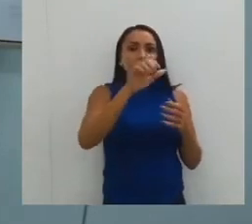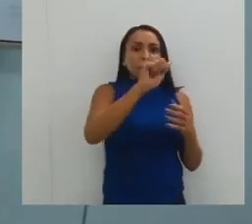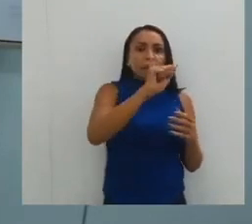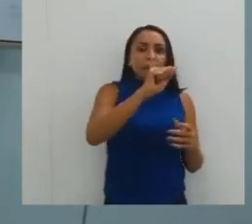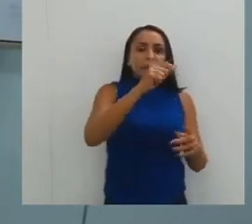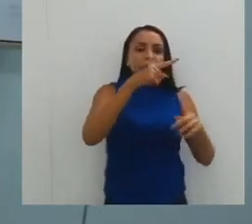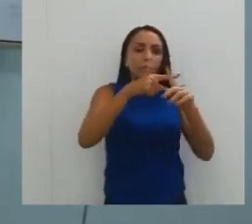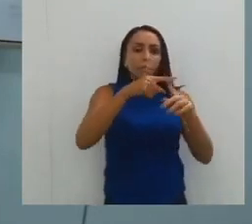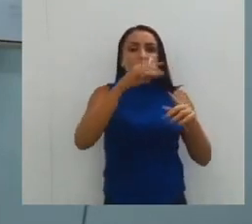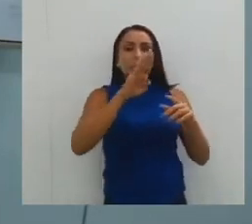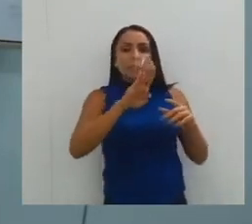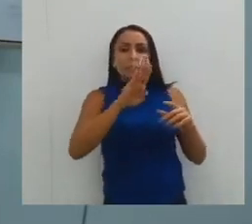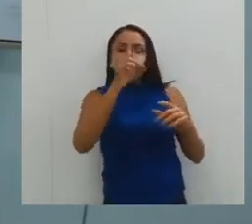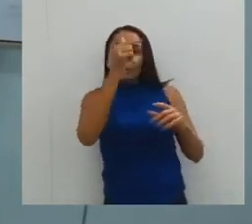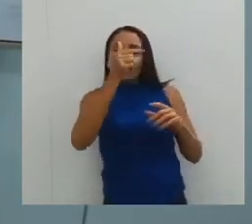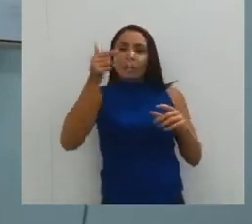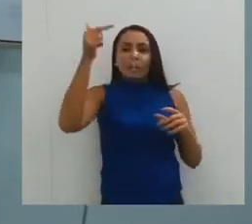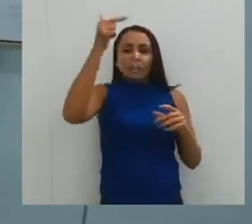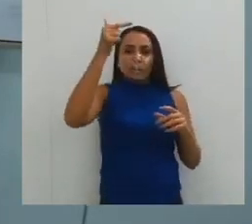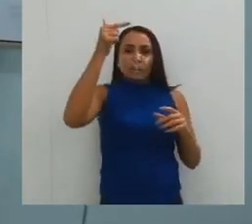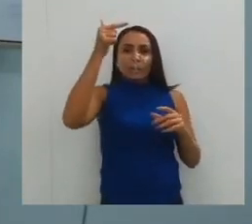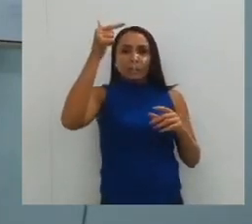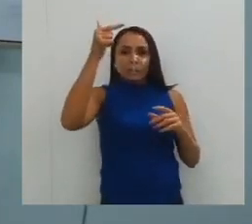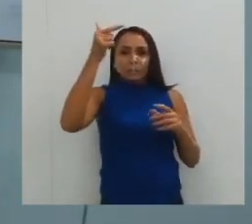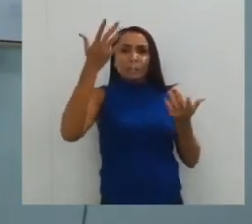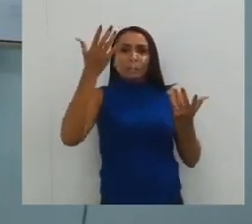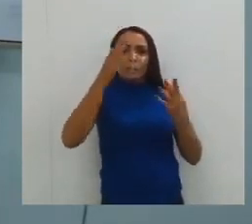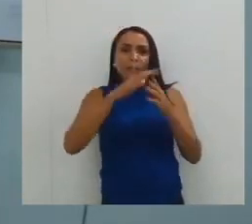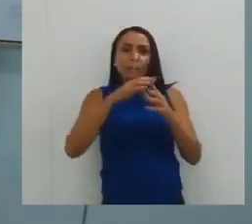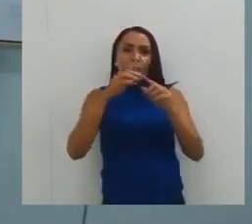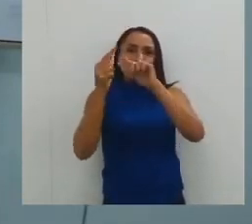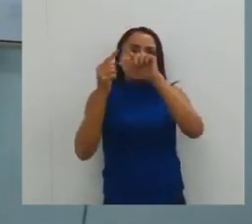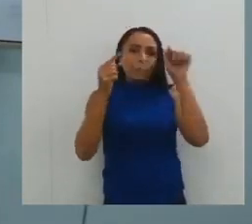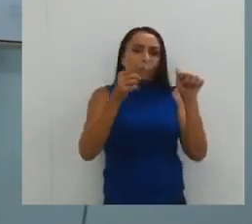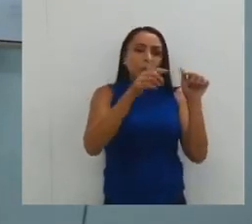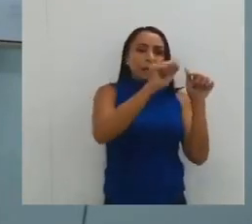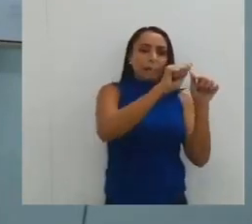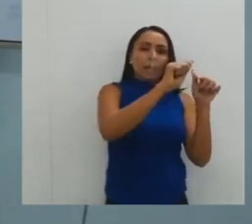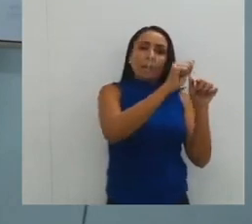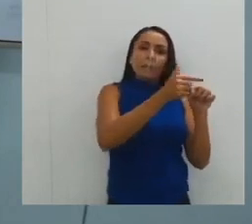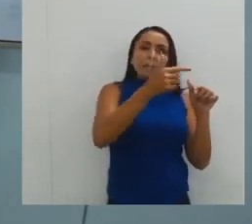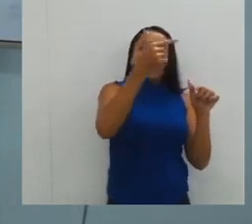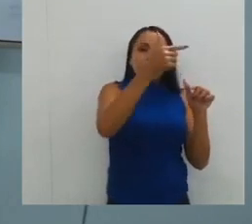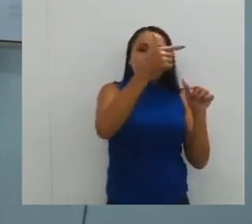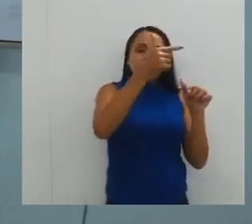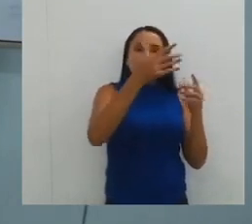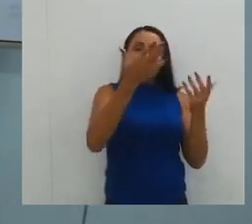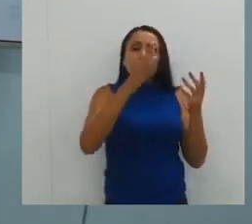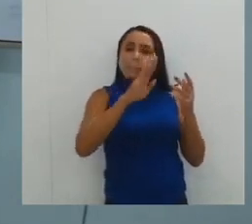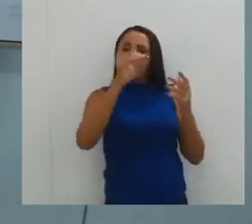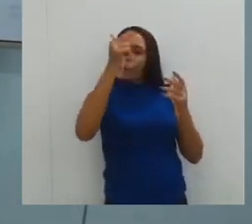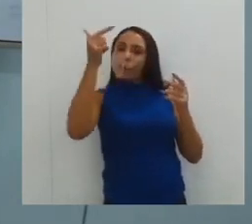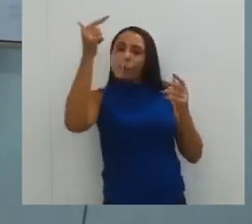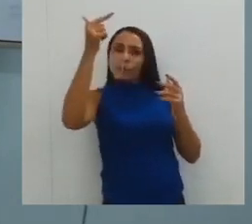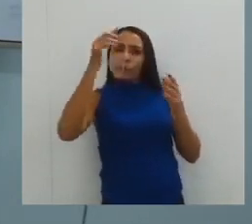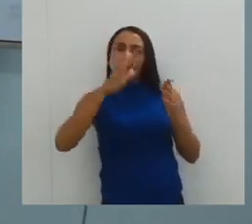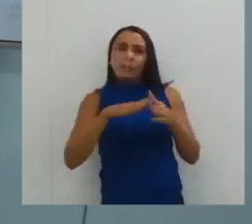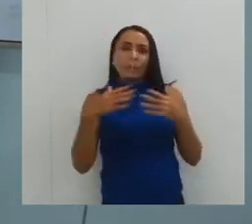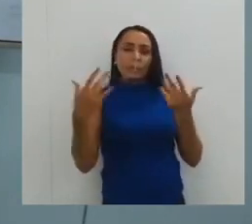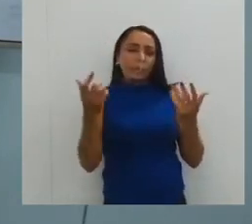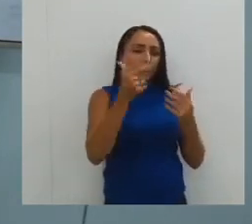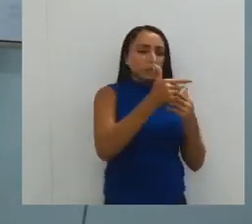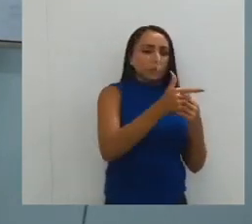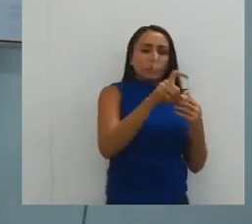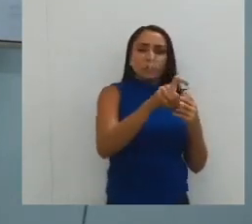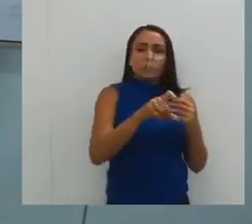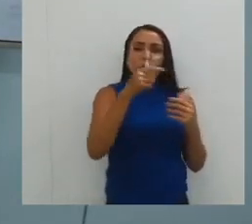ao quadrado, o quadrado cai no primeiro, o quadrado cai no segundo. Então vai ficar 2 ao quadrado